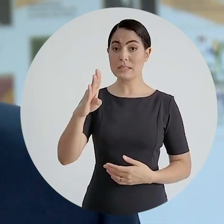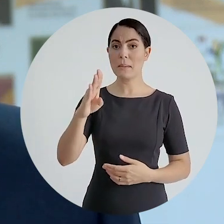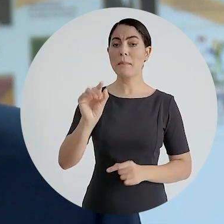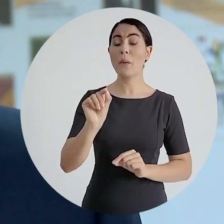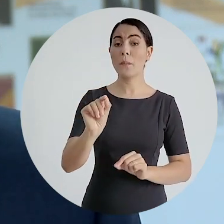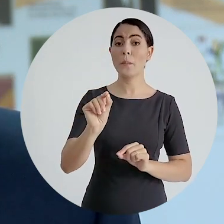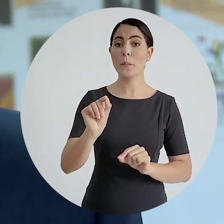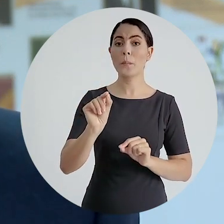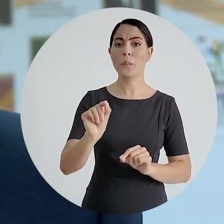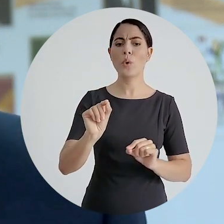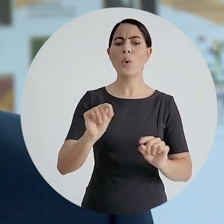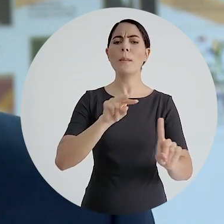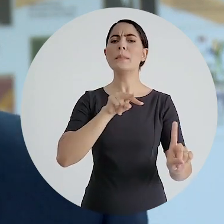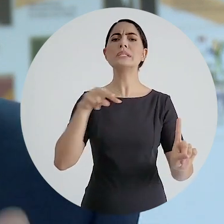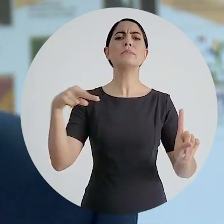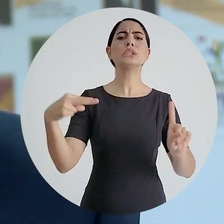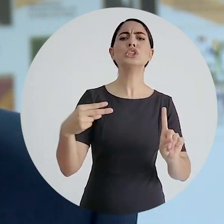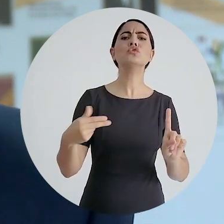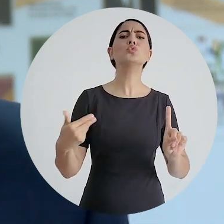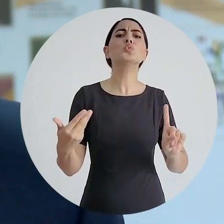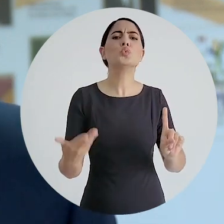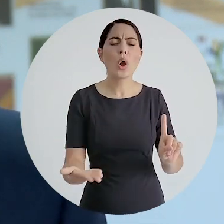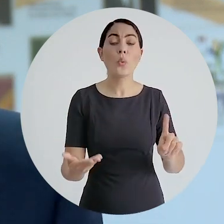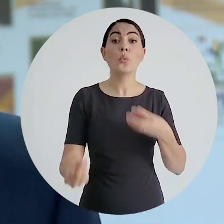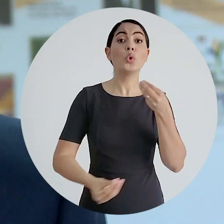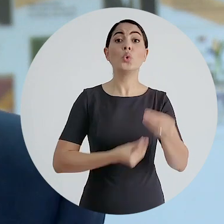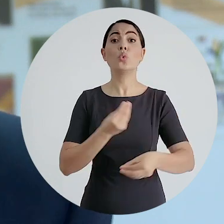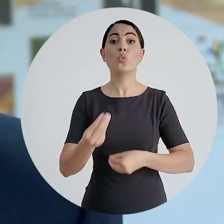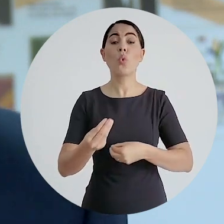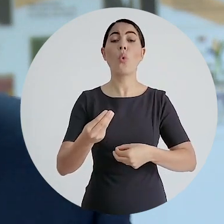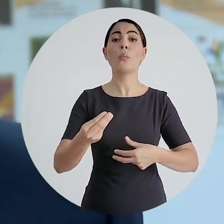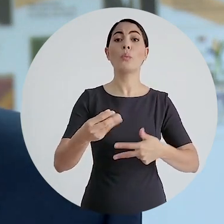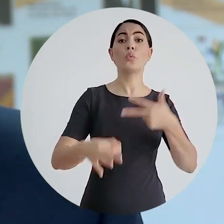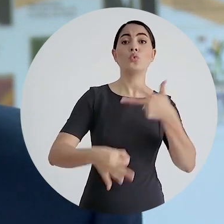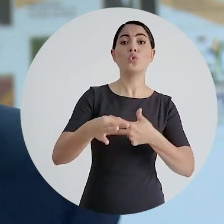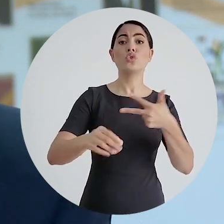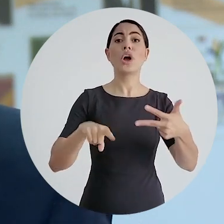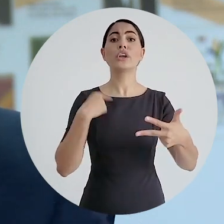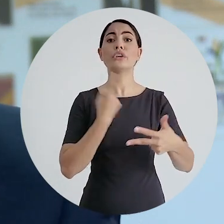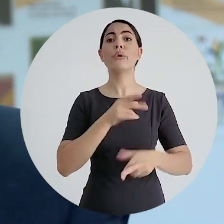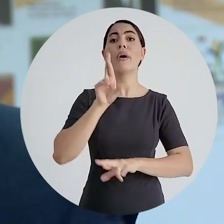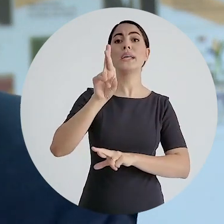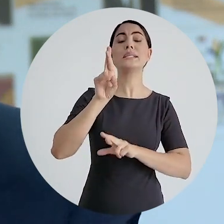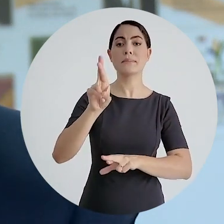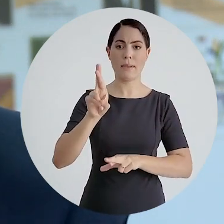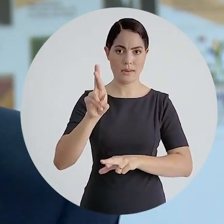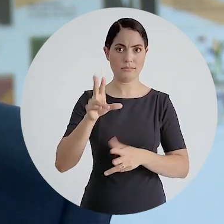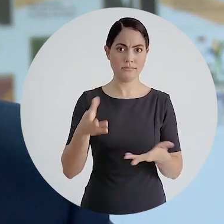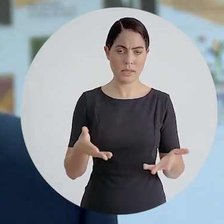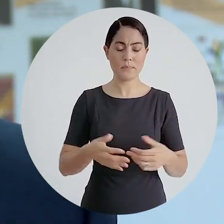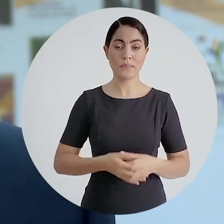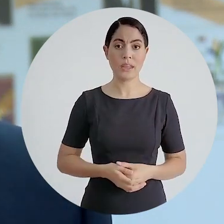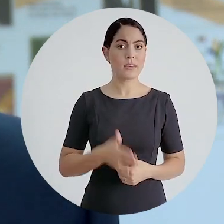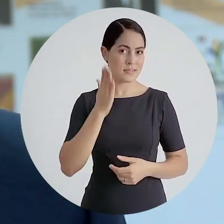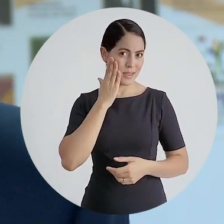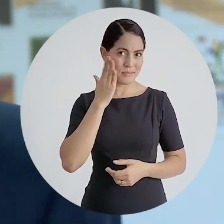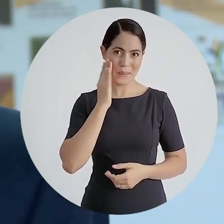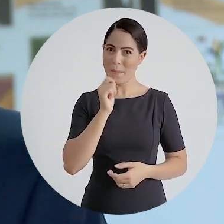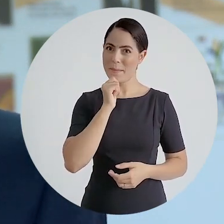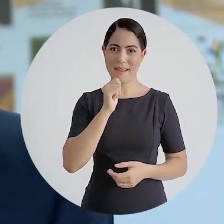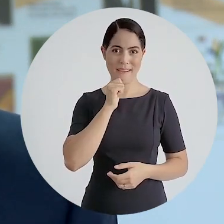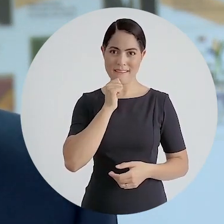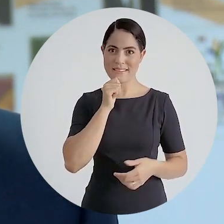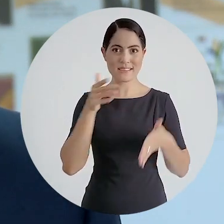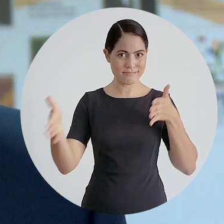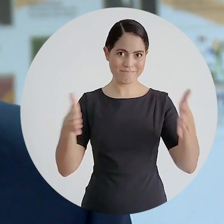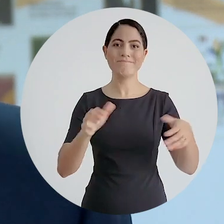é qual é as perspectivas e qual é o judiciário, o poder judiciário que esperamos no pós-pandemia. Sabemos ainda que não